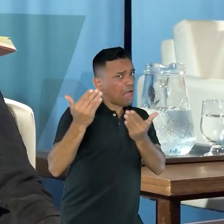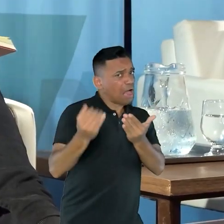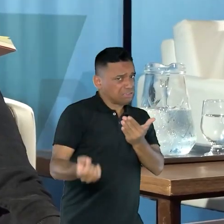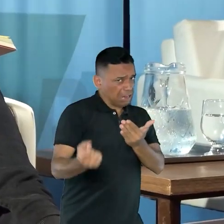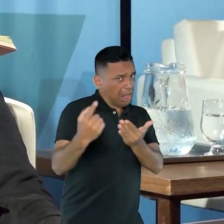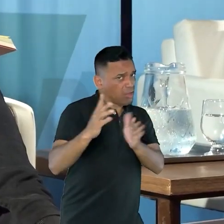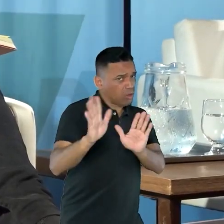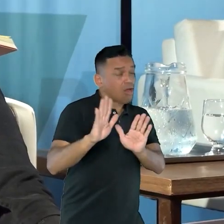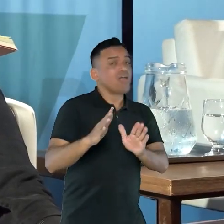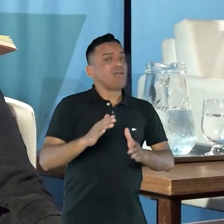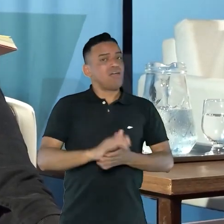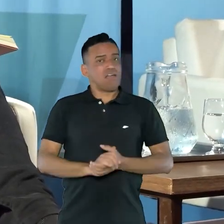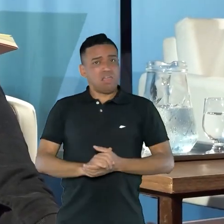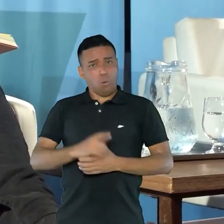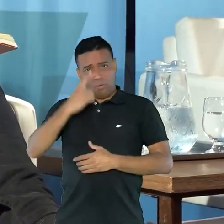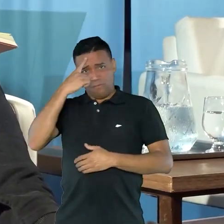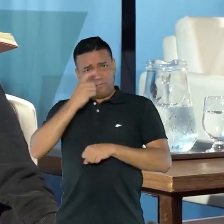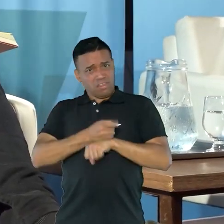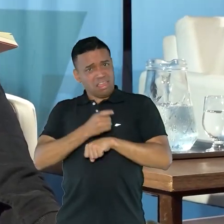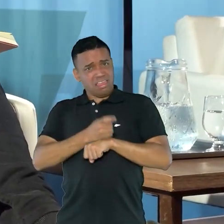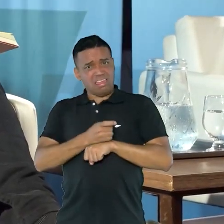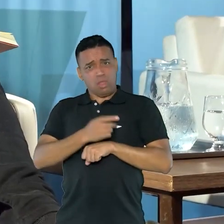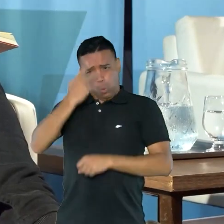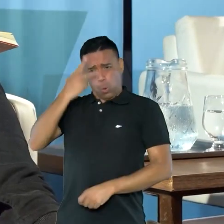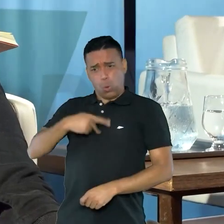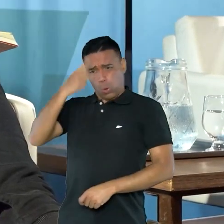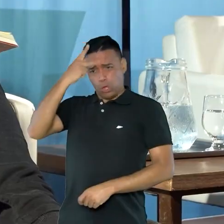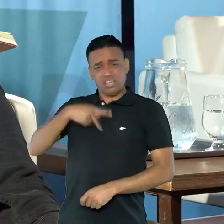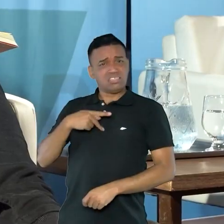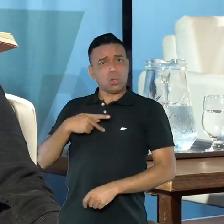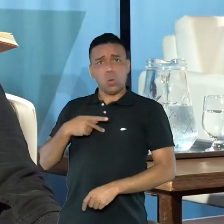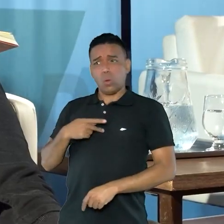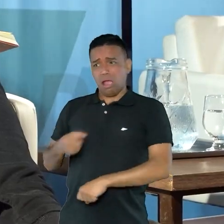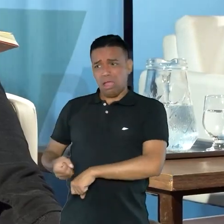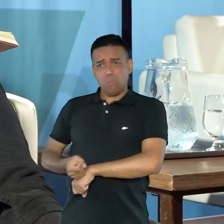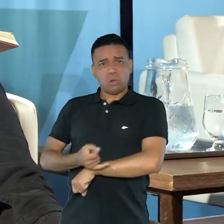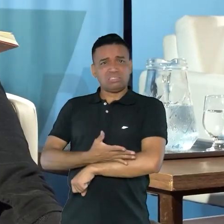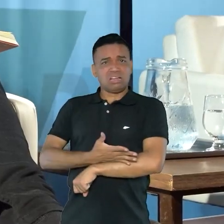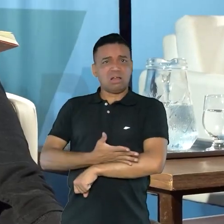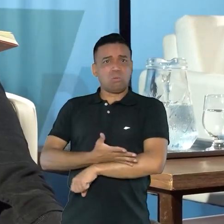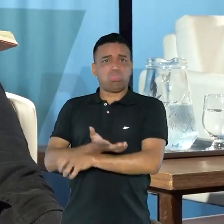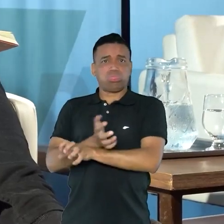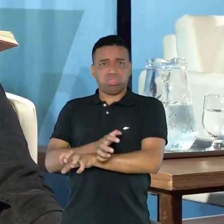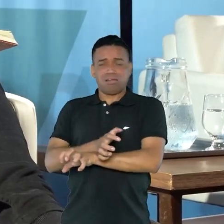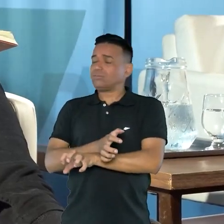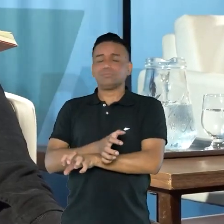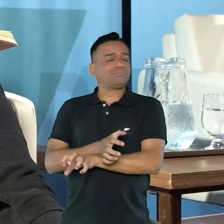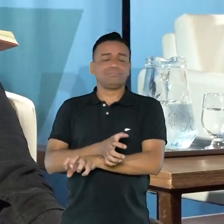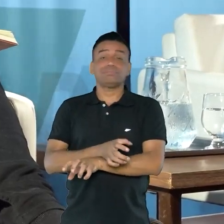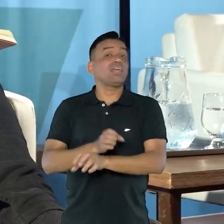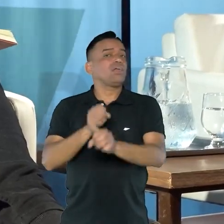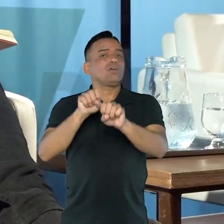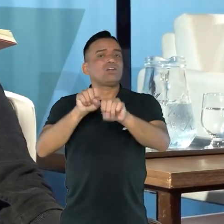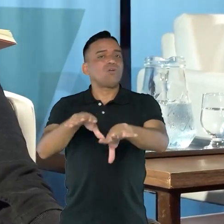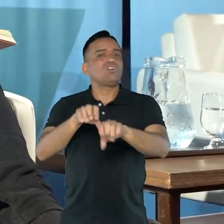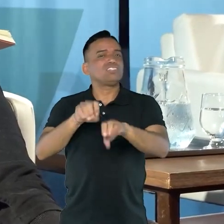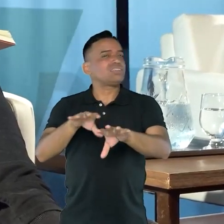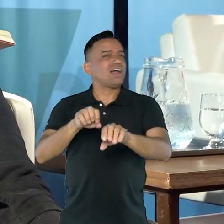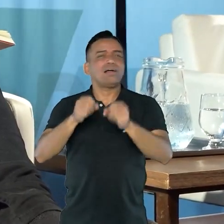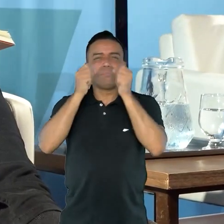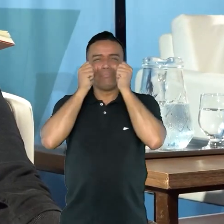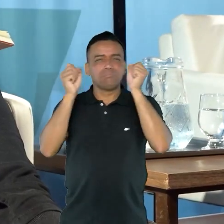sou fria, egoísta ou indisponível emocionalmente, mas não te ensinarei meu pulo do